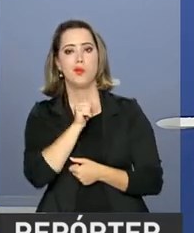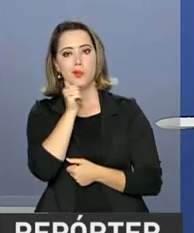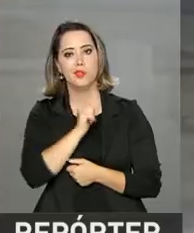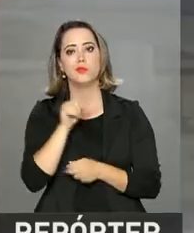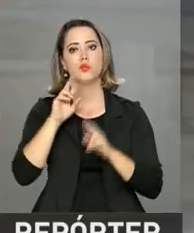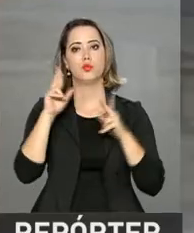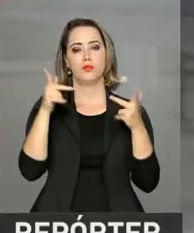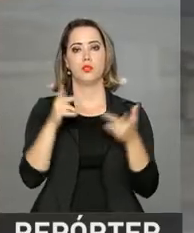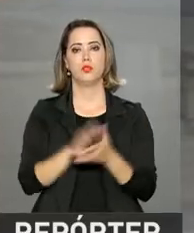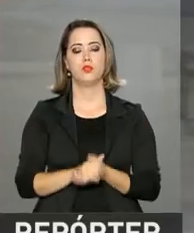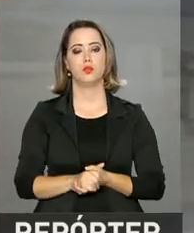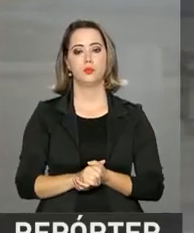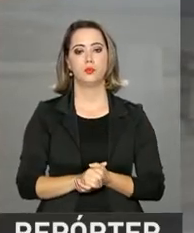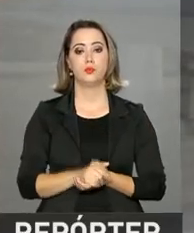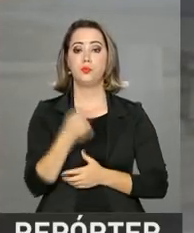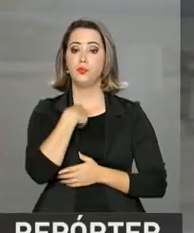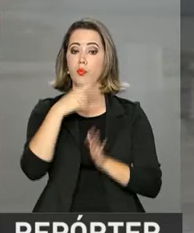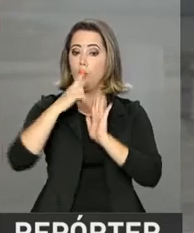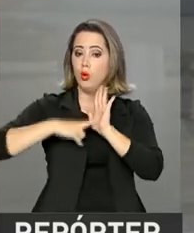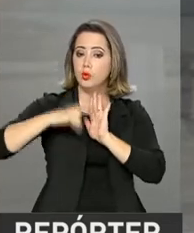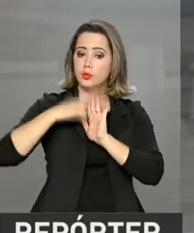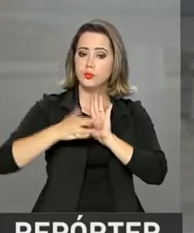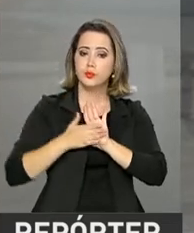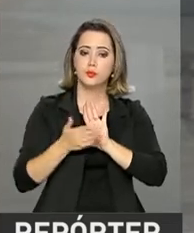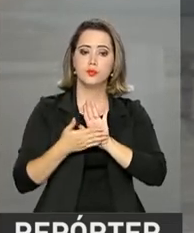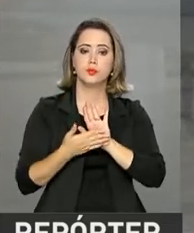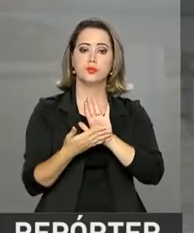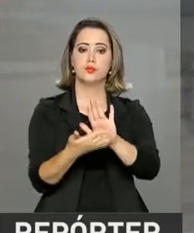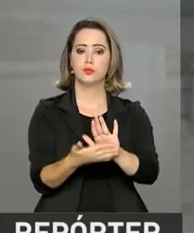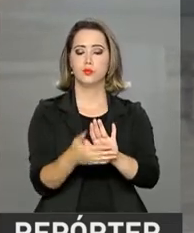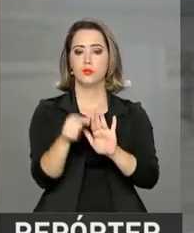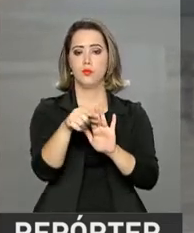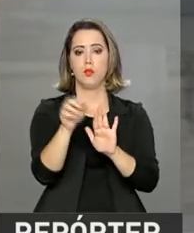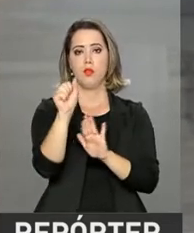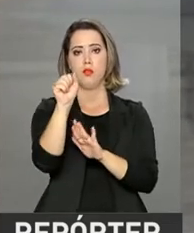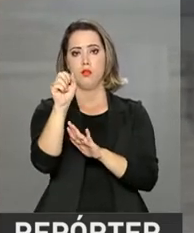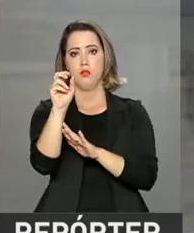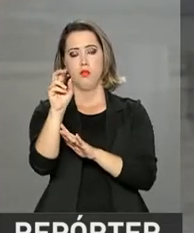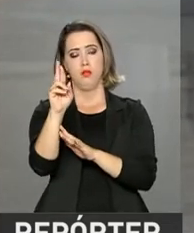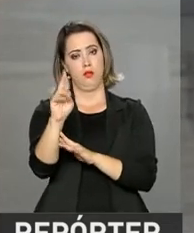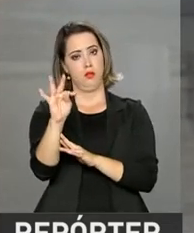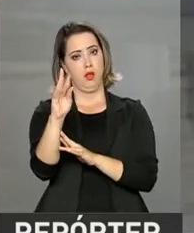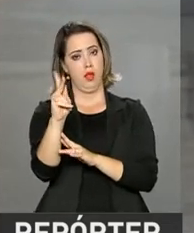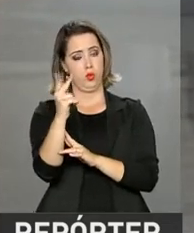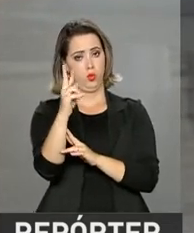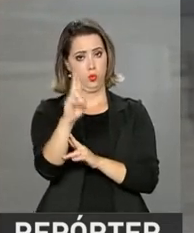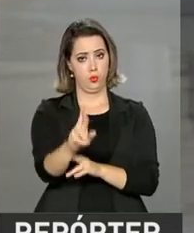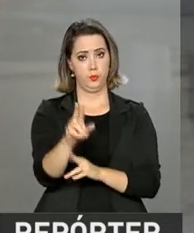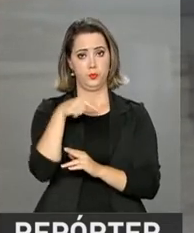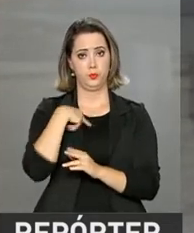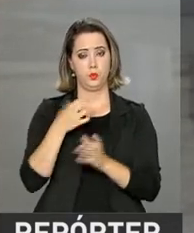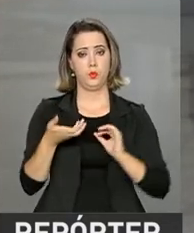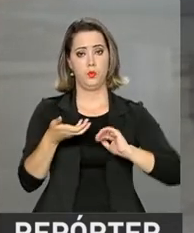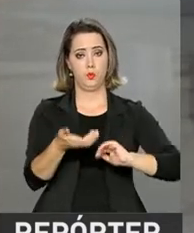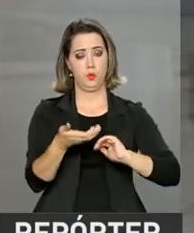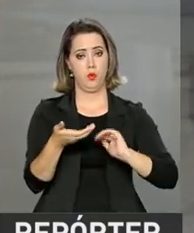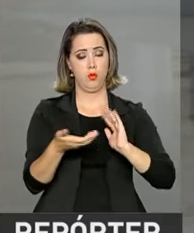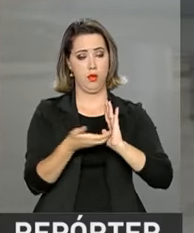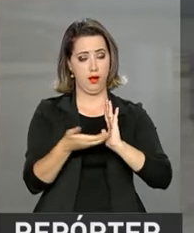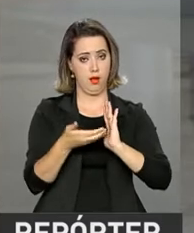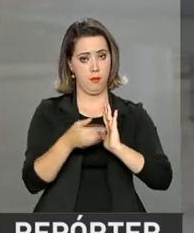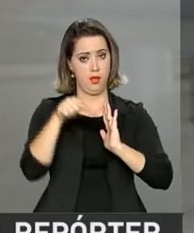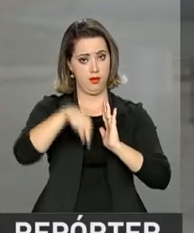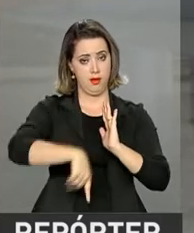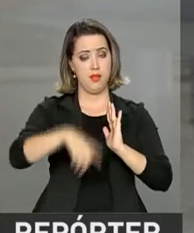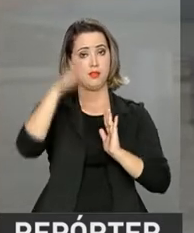mulher o relatório vai ser apresentado pelo deputado arthur maia na comissão especial da câmara na manhã desta